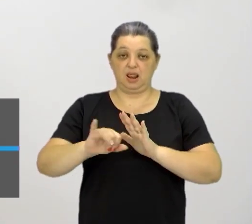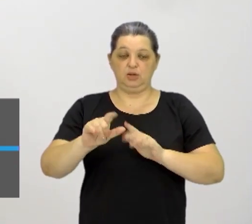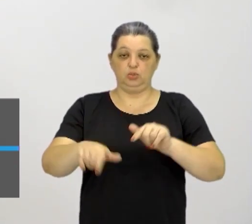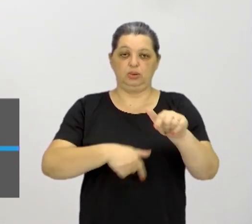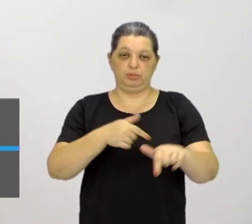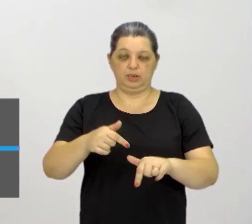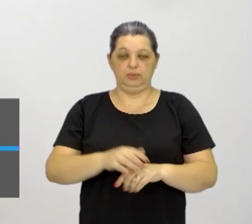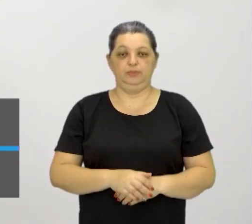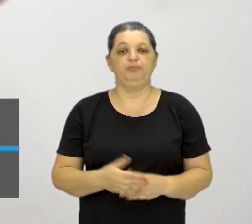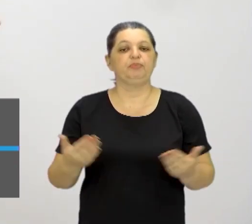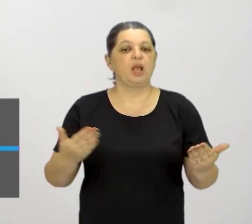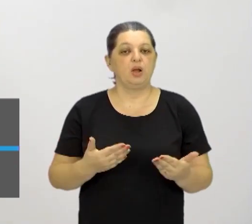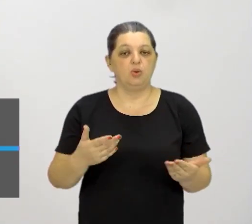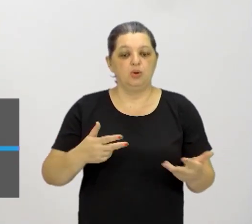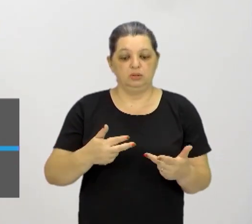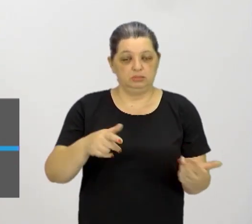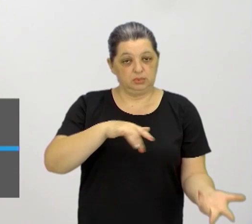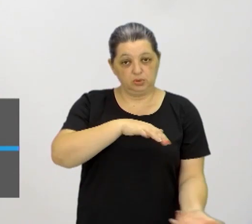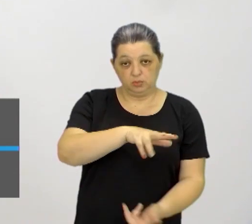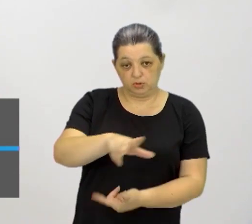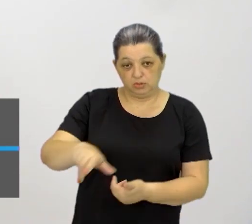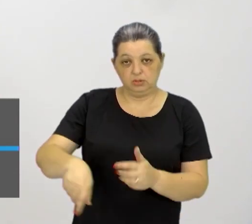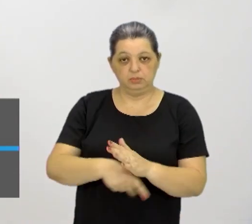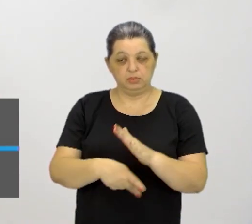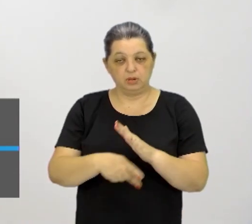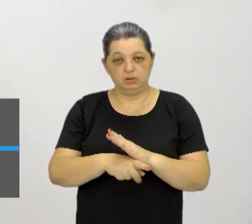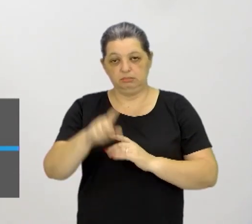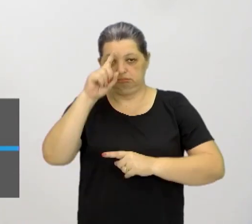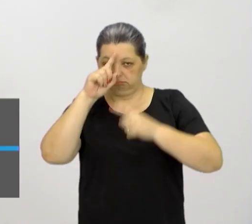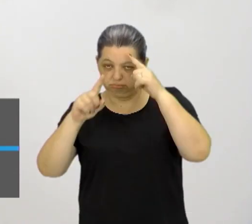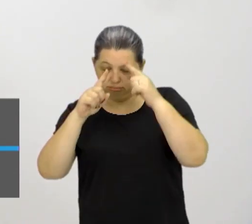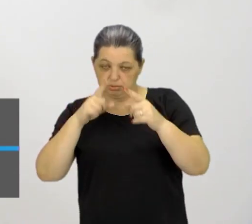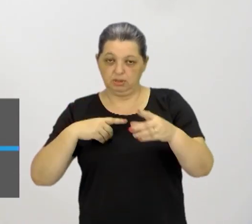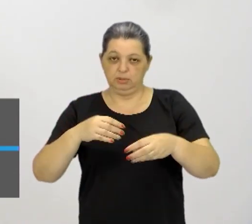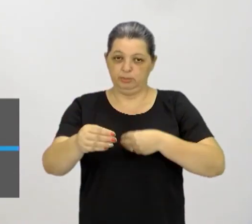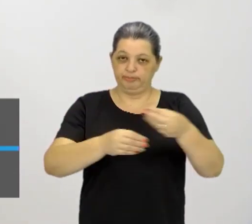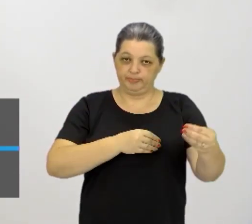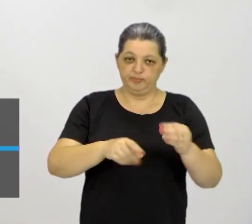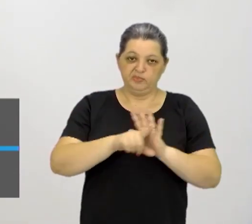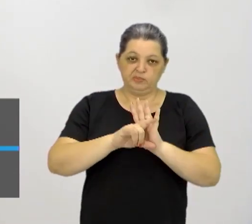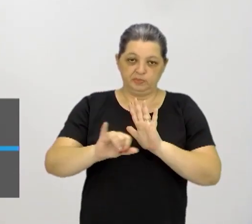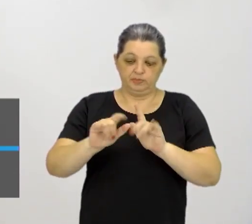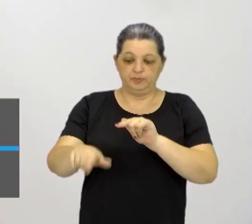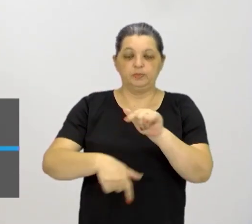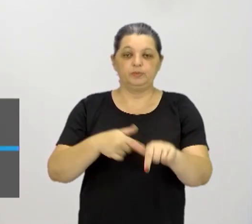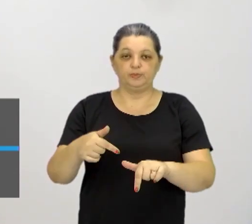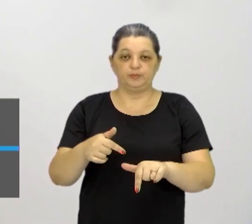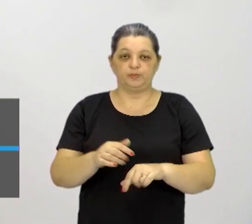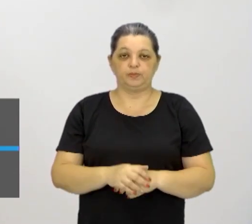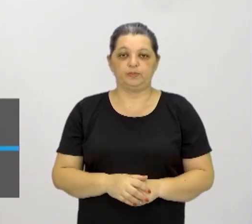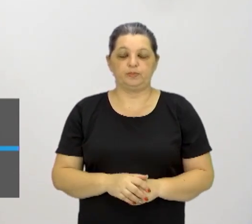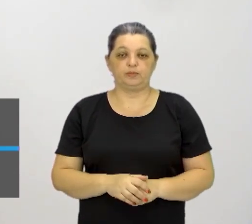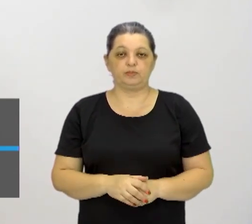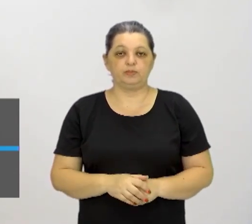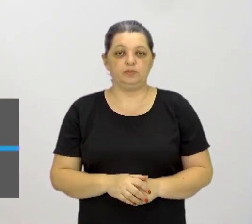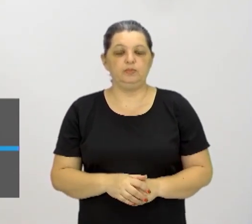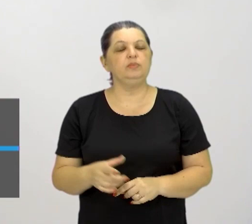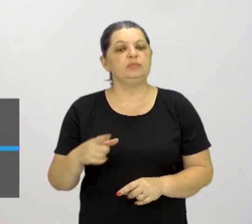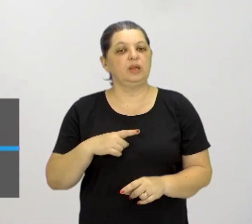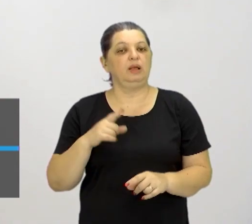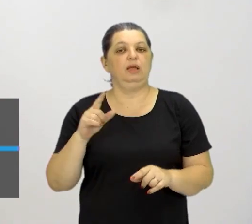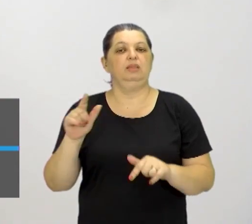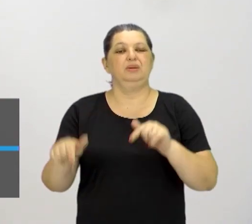mundo onde as grandes corporações é que mandam. Então, temos flexibilização das leis do trabalho, temos um trabalhador muito